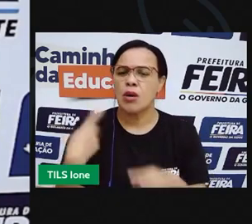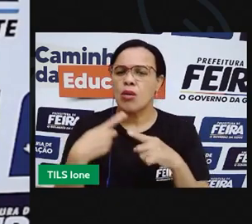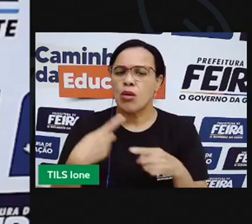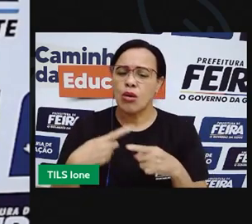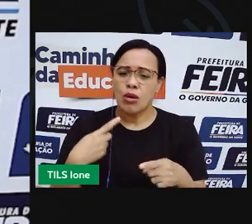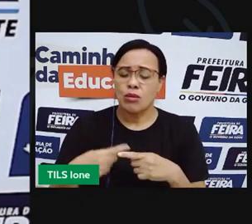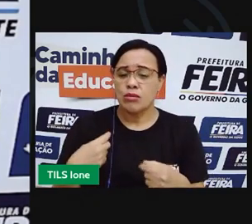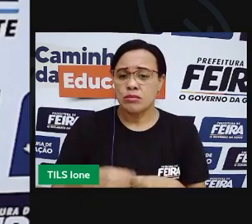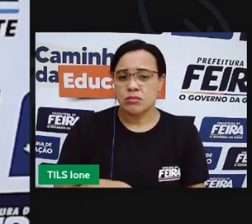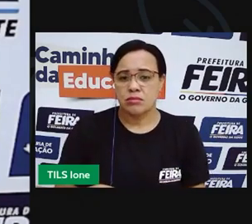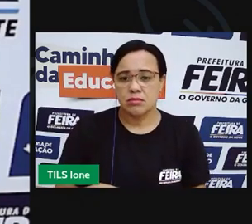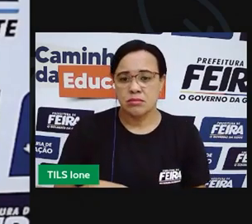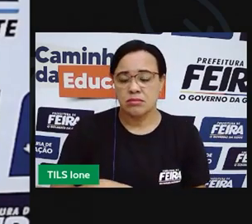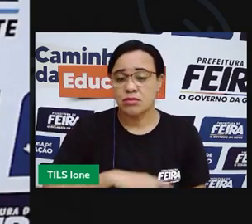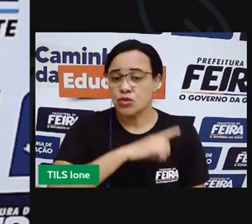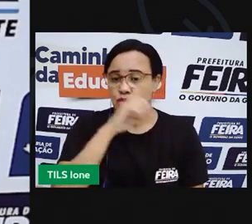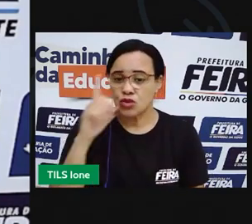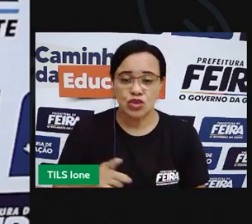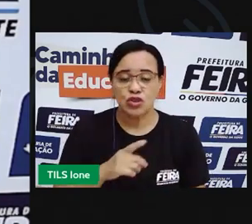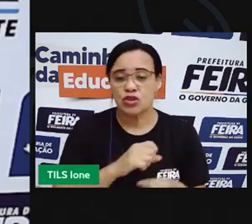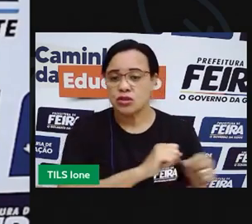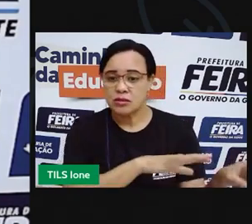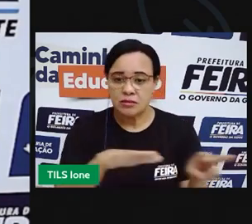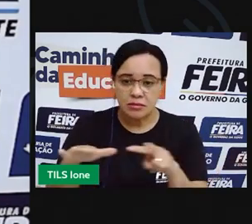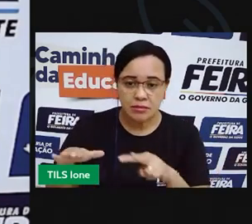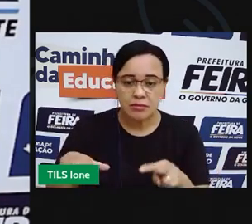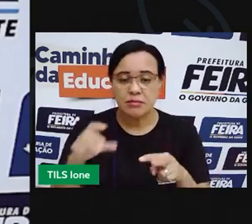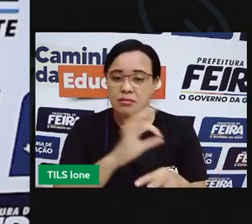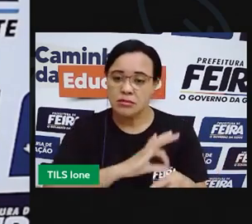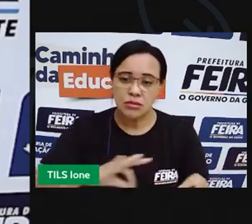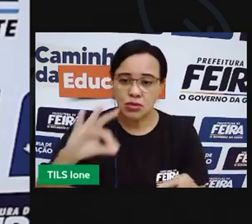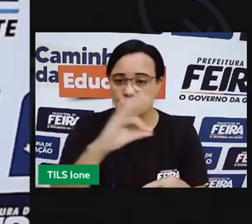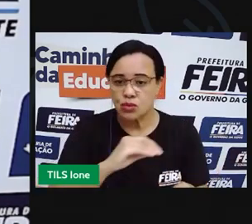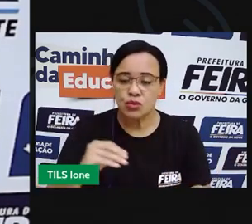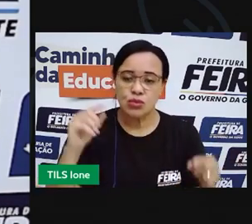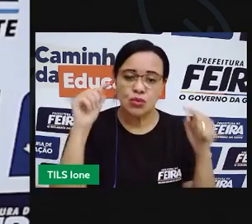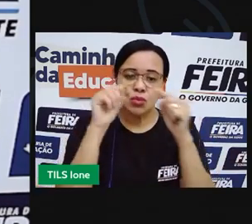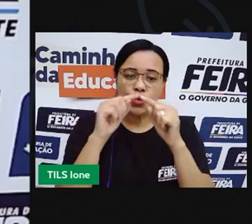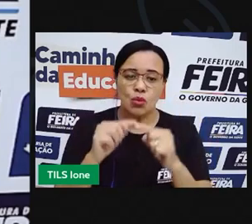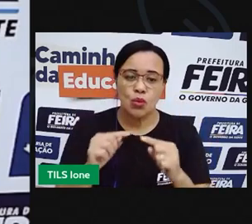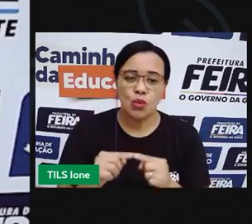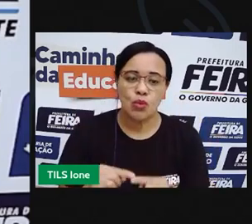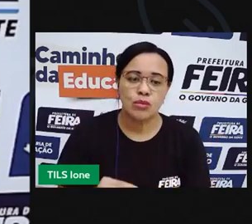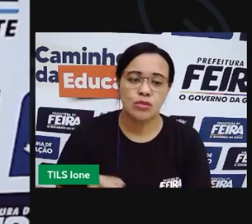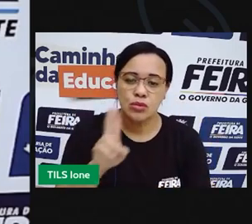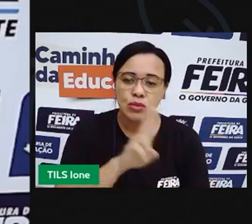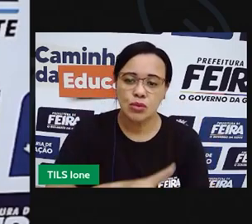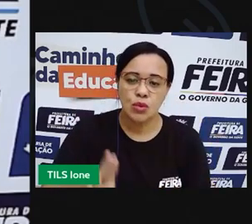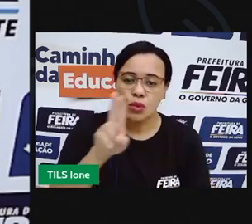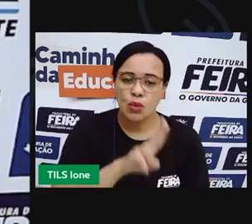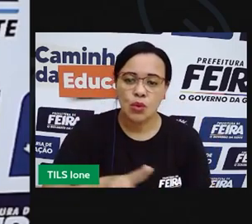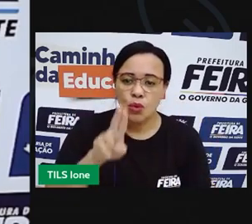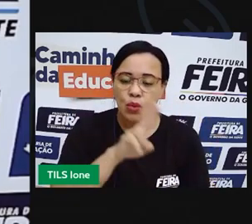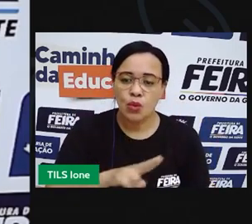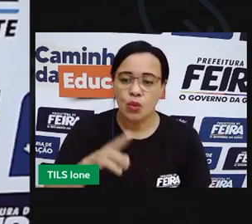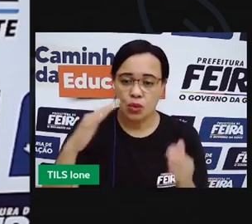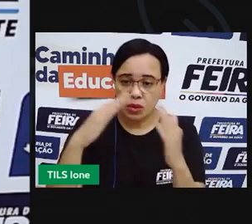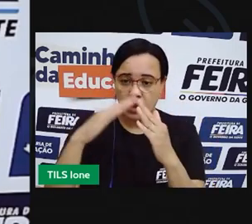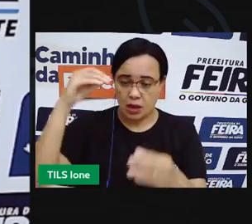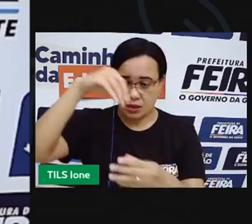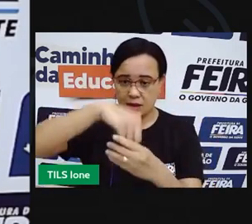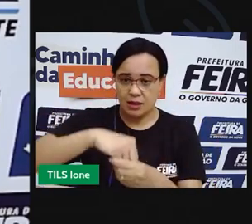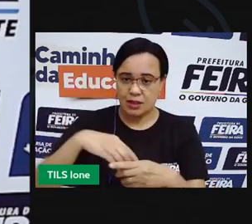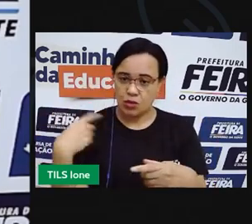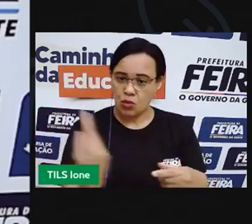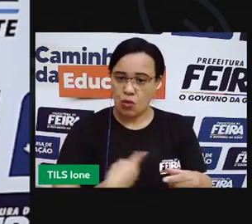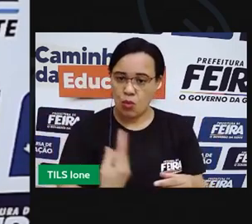vai observar os ruídos, os equipamentos que a gente tem em casa. Tudo comum, como liquidificador,